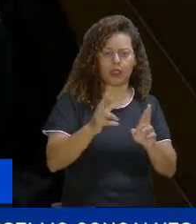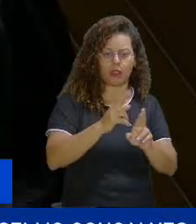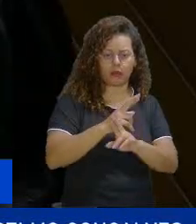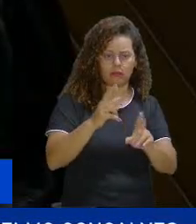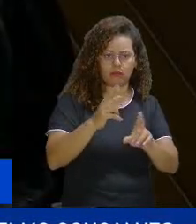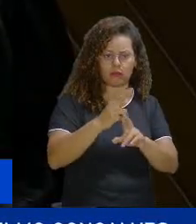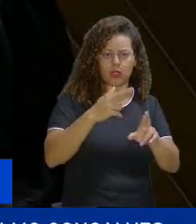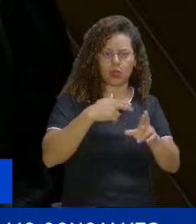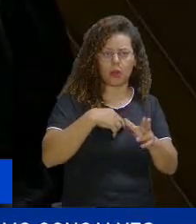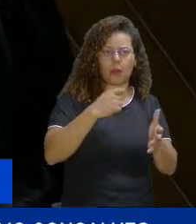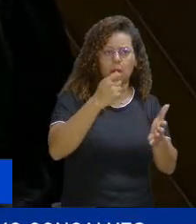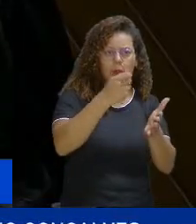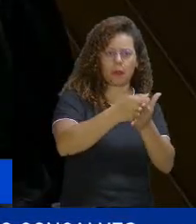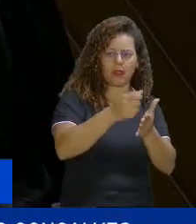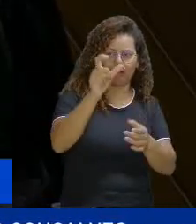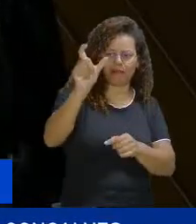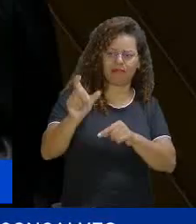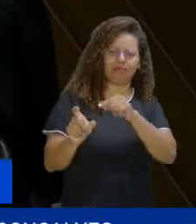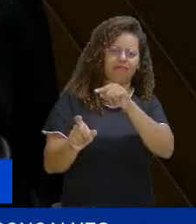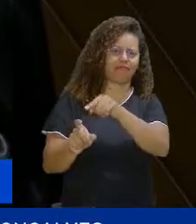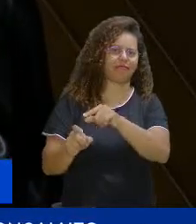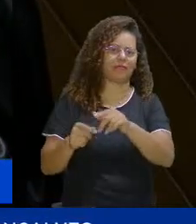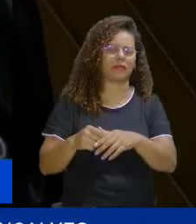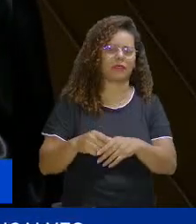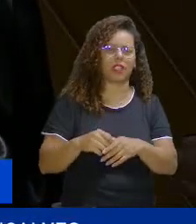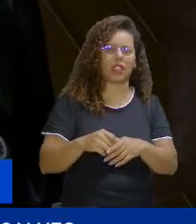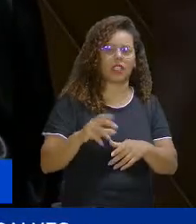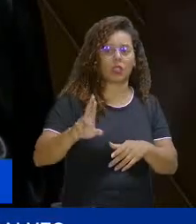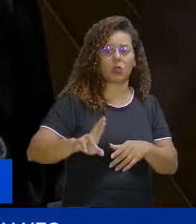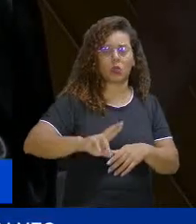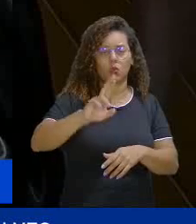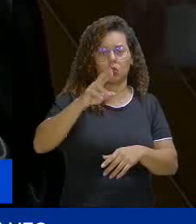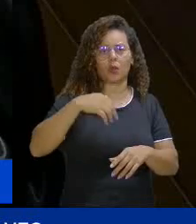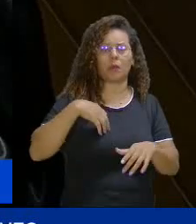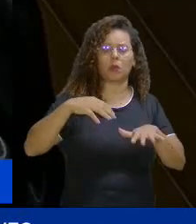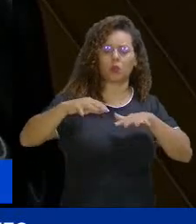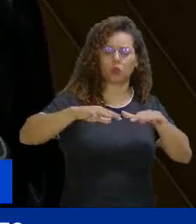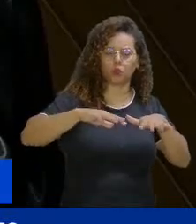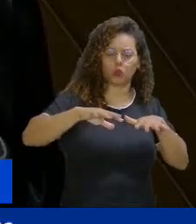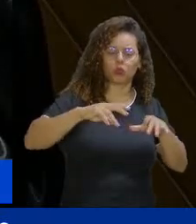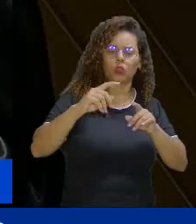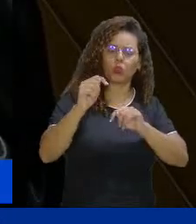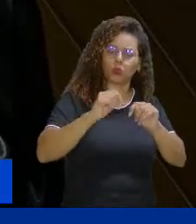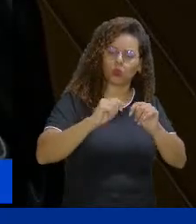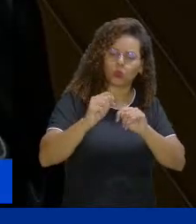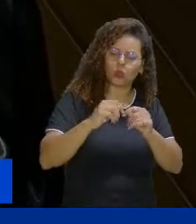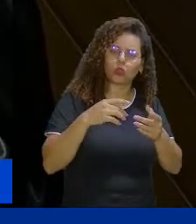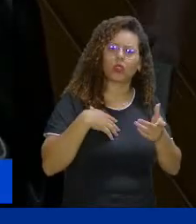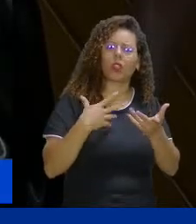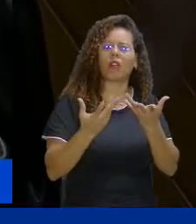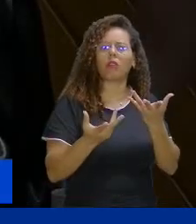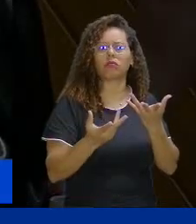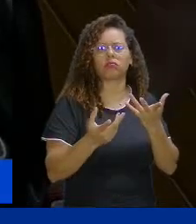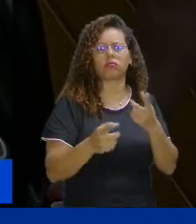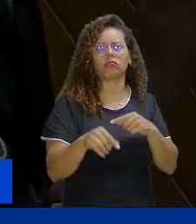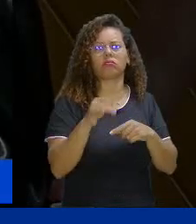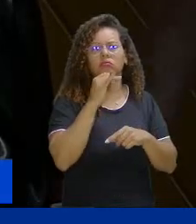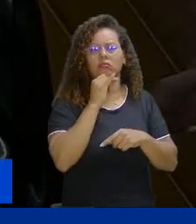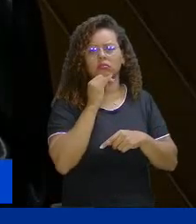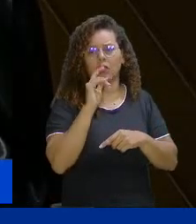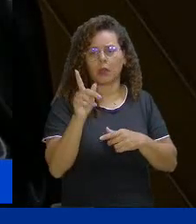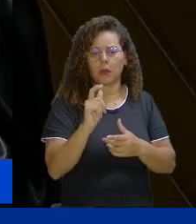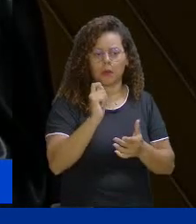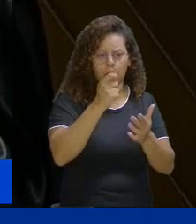pagamentos realizados pelo candidato ou partido, envolvendo movimentação de recursos financeiros. Como exemplos, mencionam-se